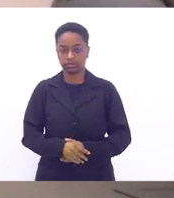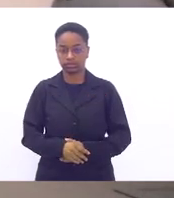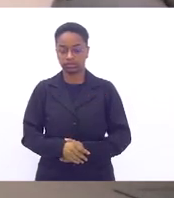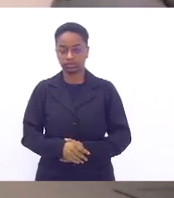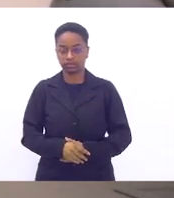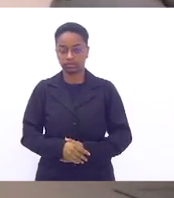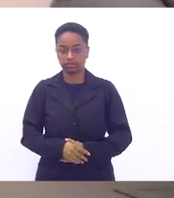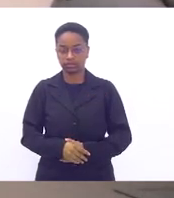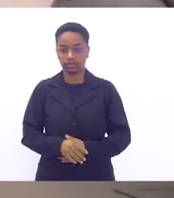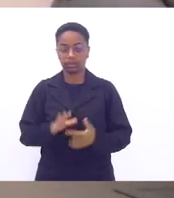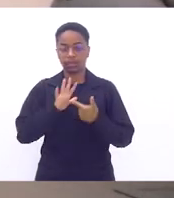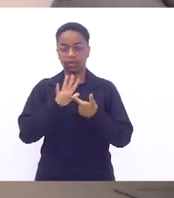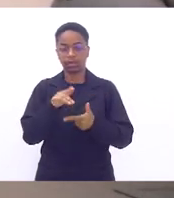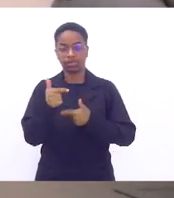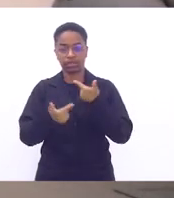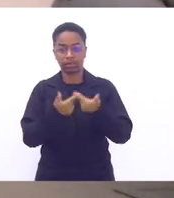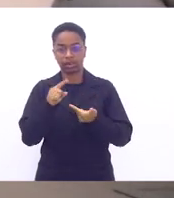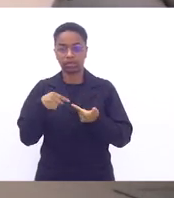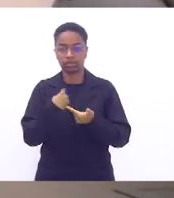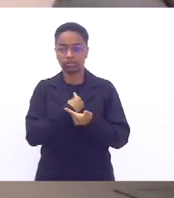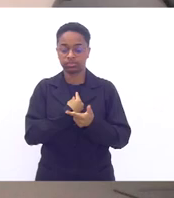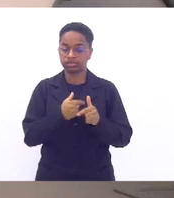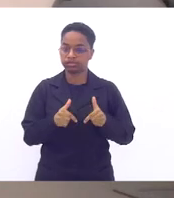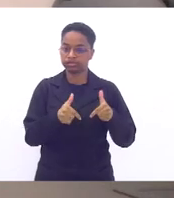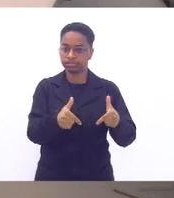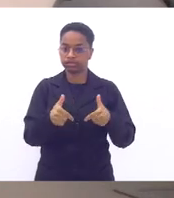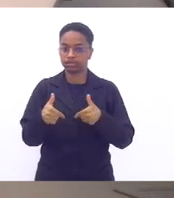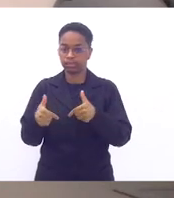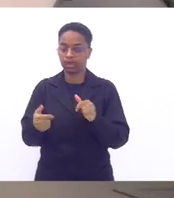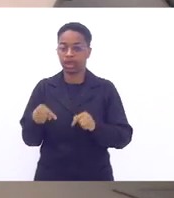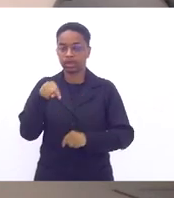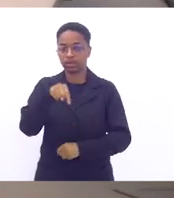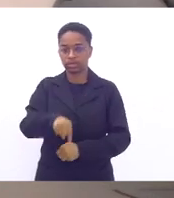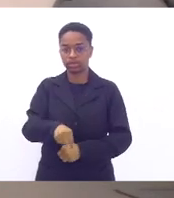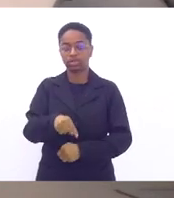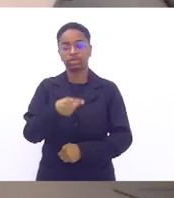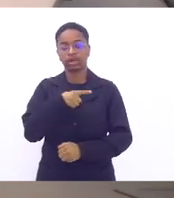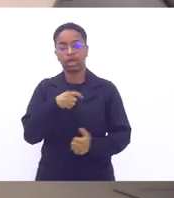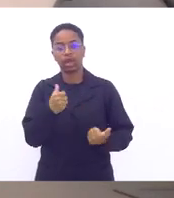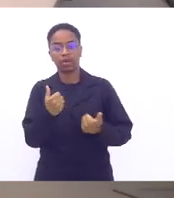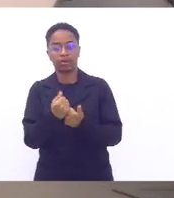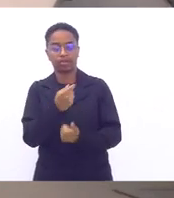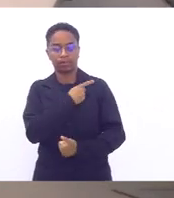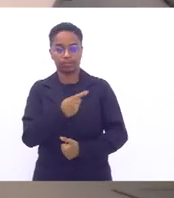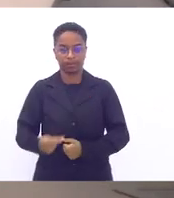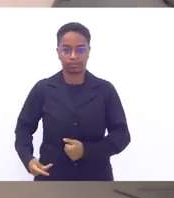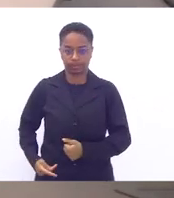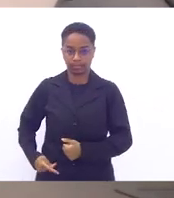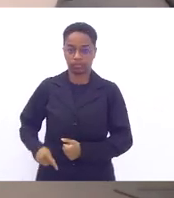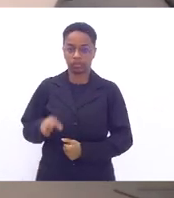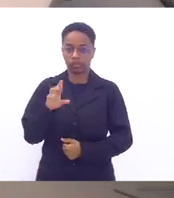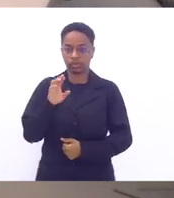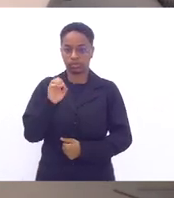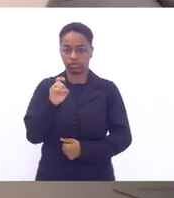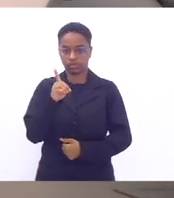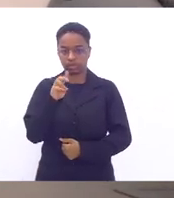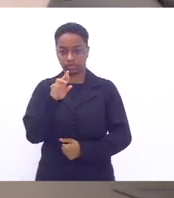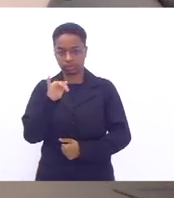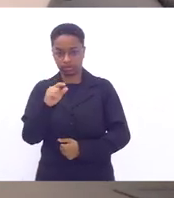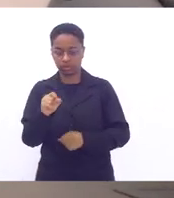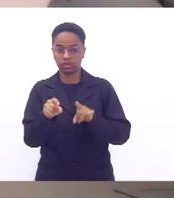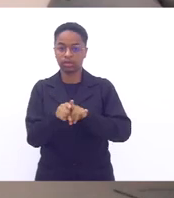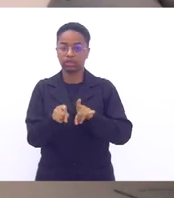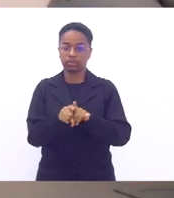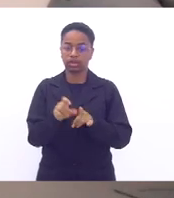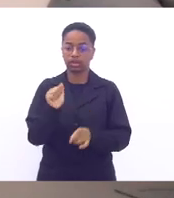a gente vem desenvolvendo na casa né com apoio do presidente Bacelar com apoio do presidente da Comissão de Norma Deputado Amorim